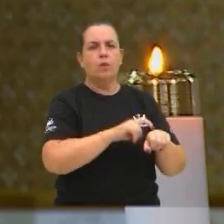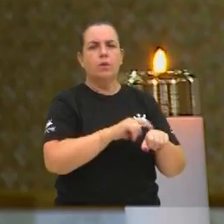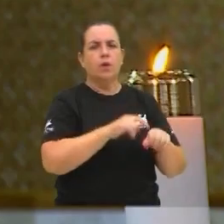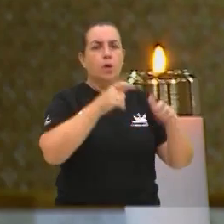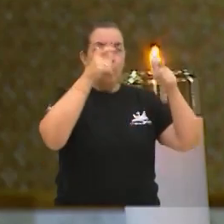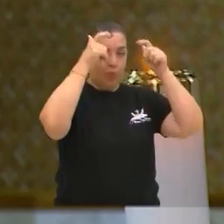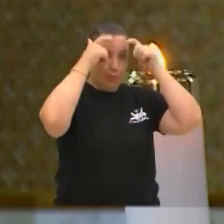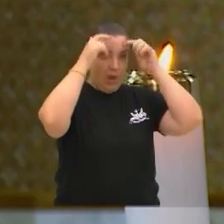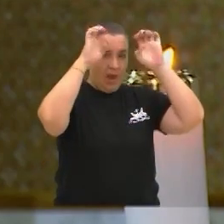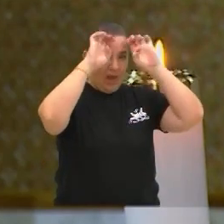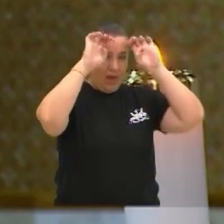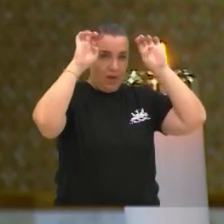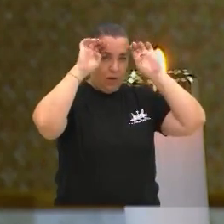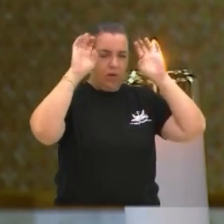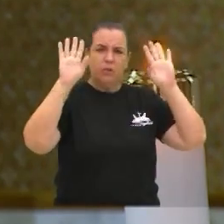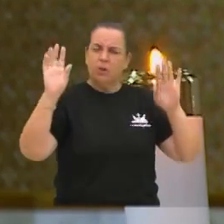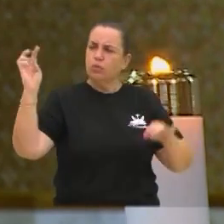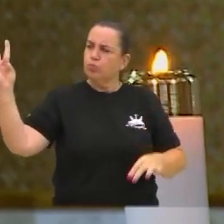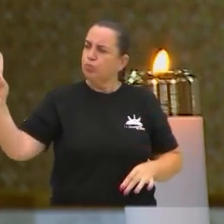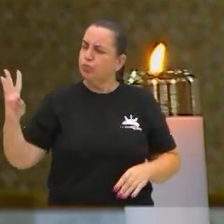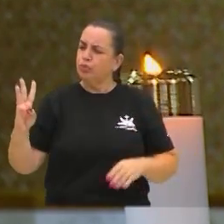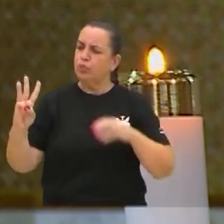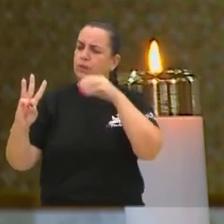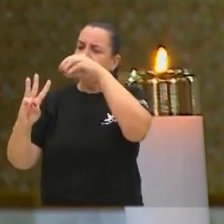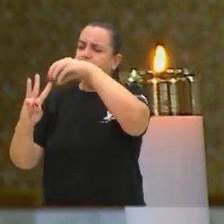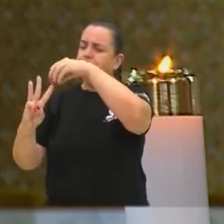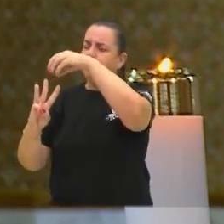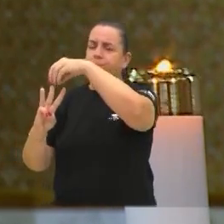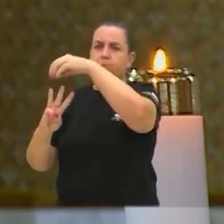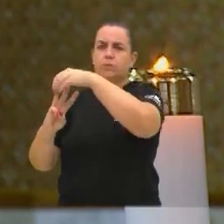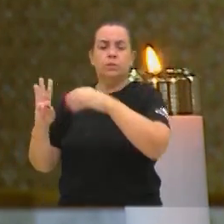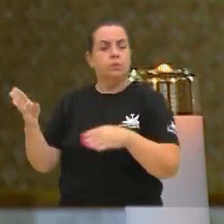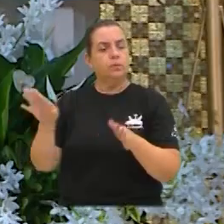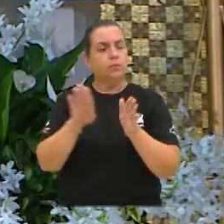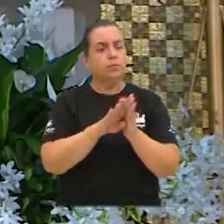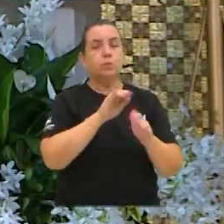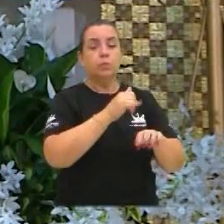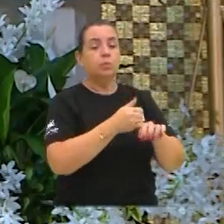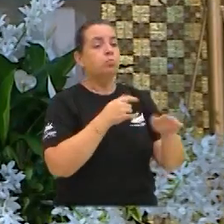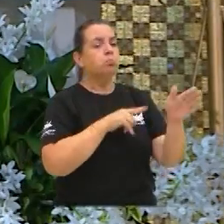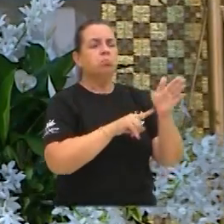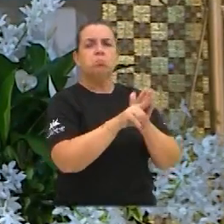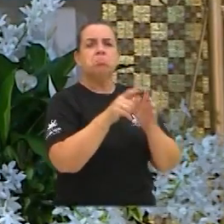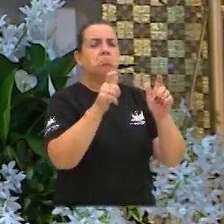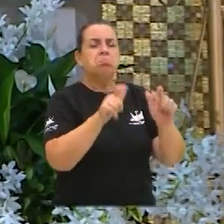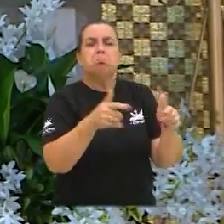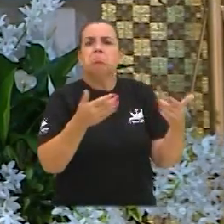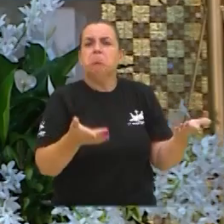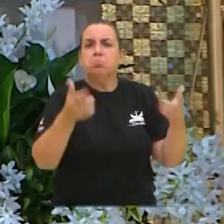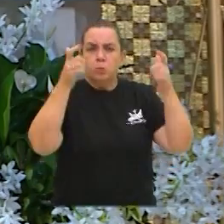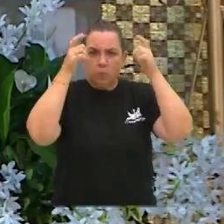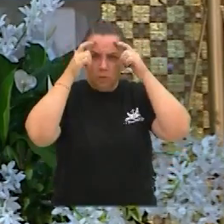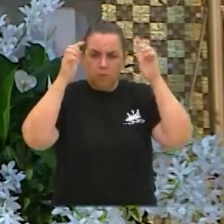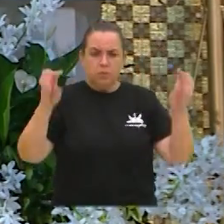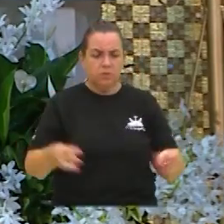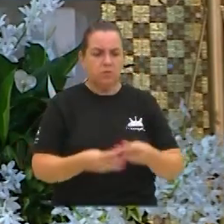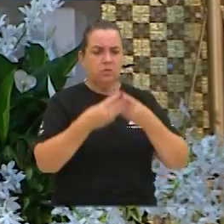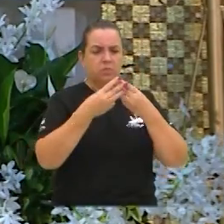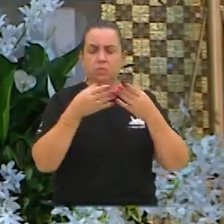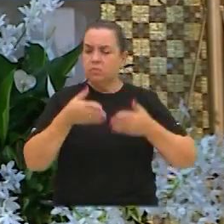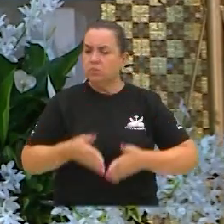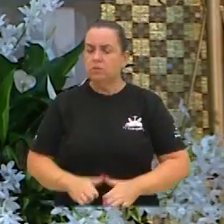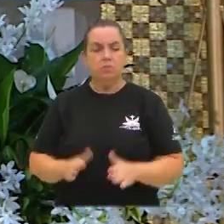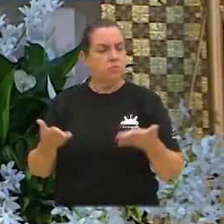alguns magos do Oriente chegaram a Jerusalém perguntando: onde está o rei dos judeus que acaba de